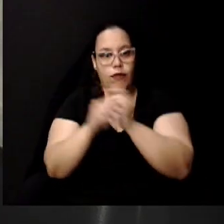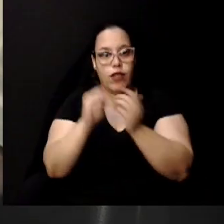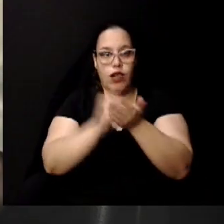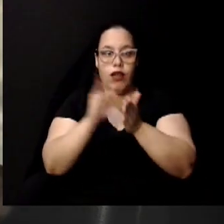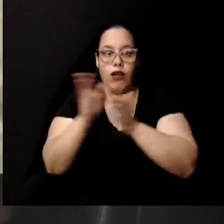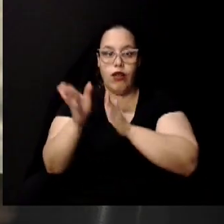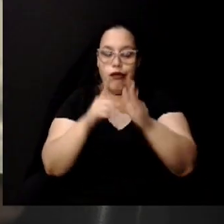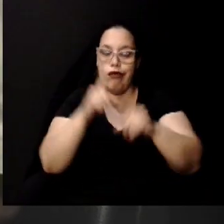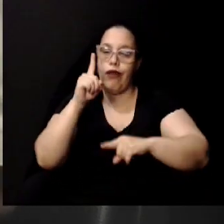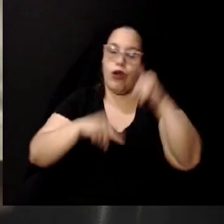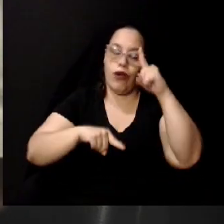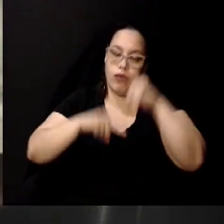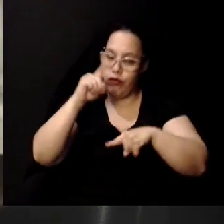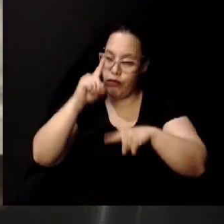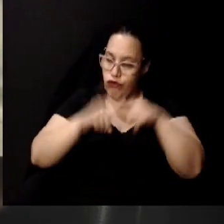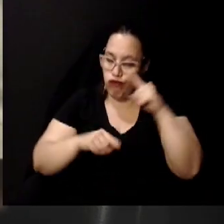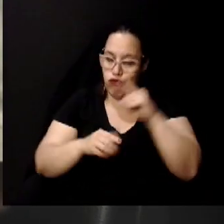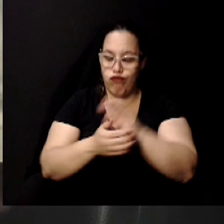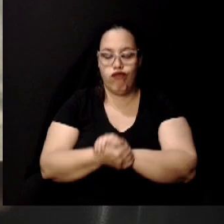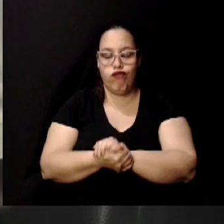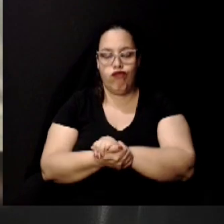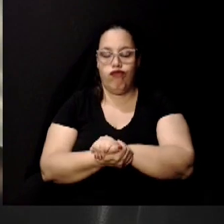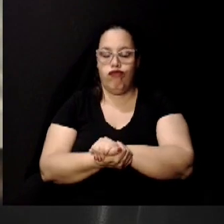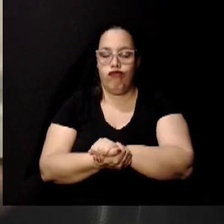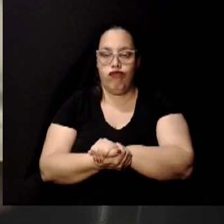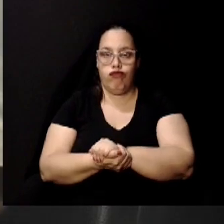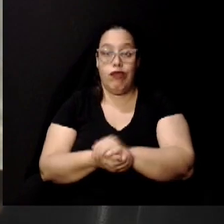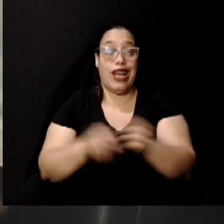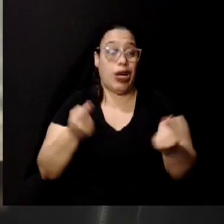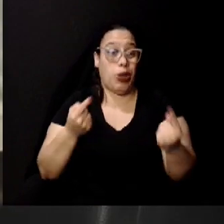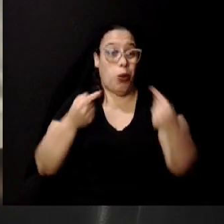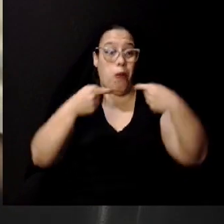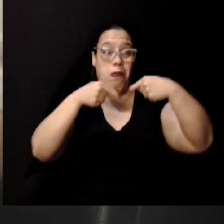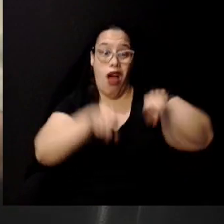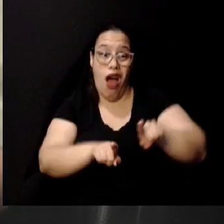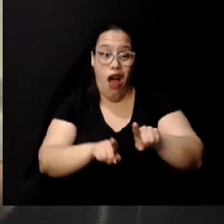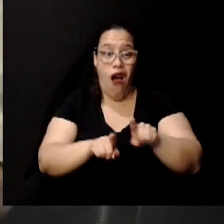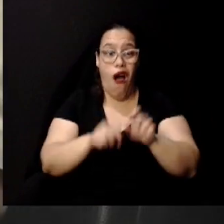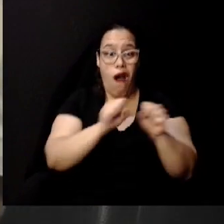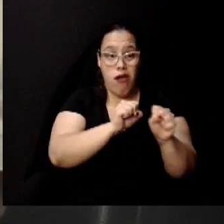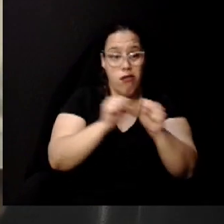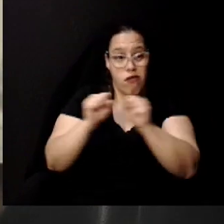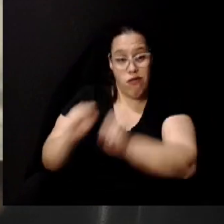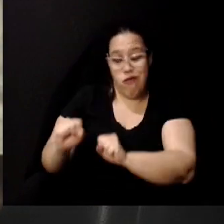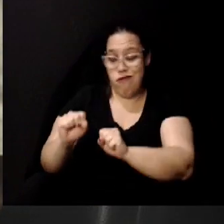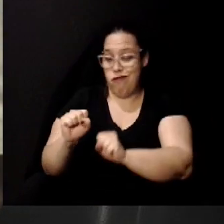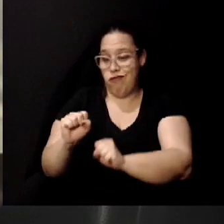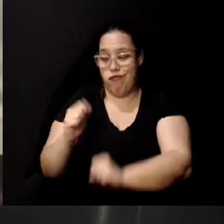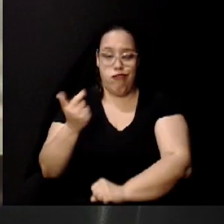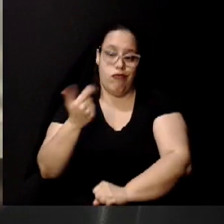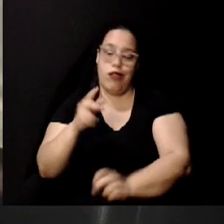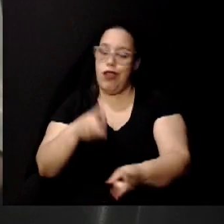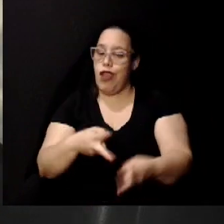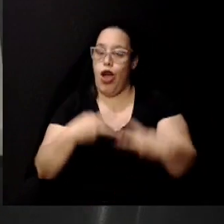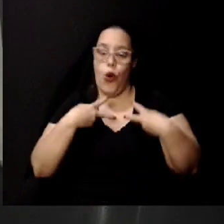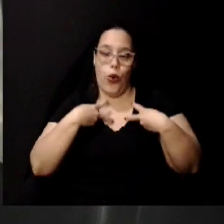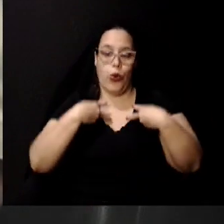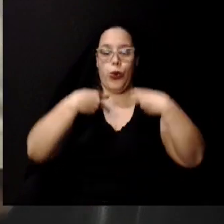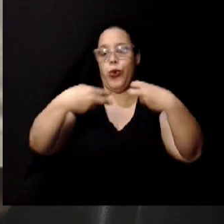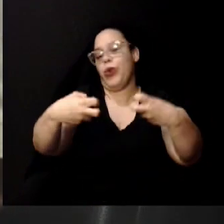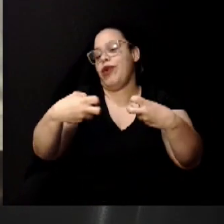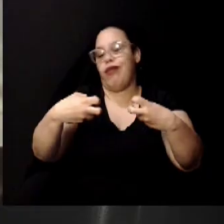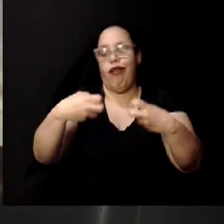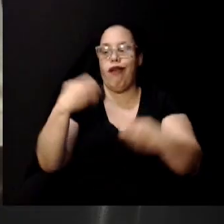equipamentos, muitas vezes em combate com os poderes estabelecidos que não reconhecem a